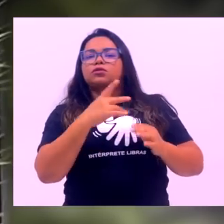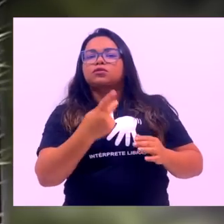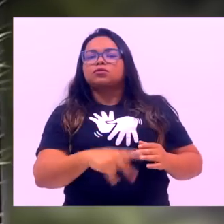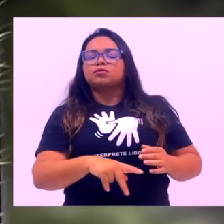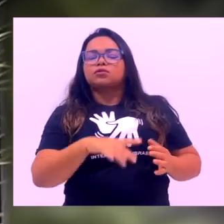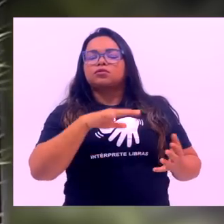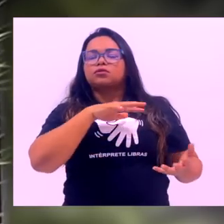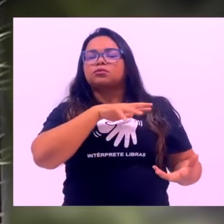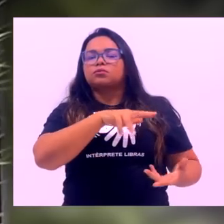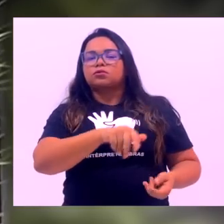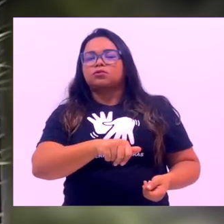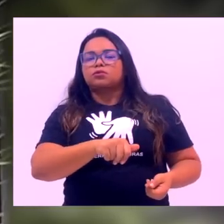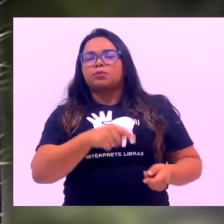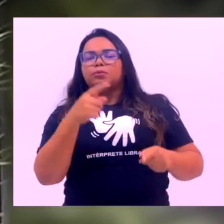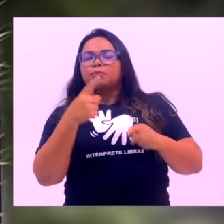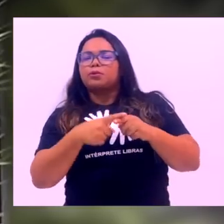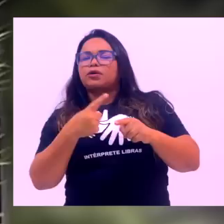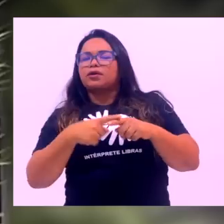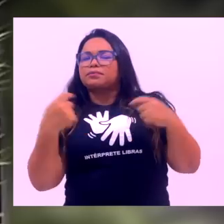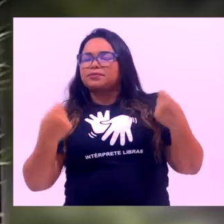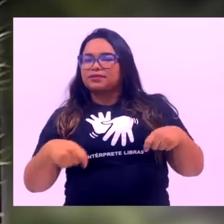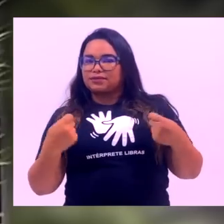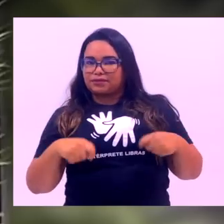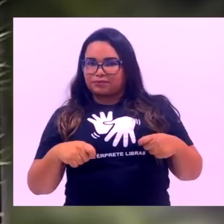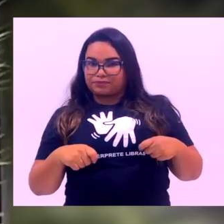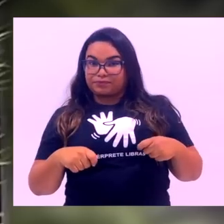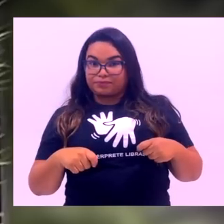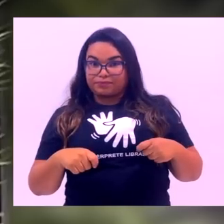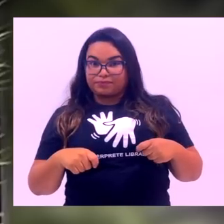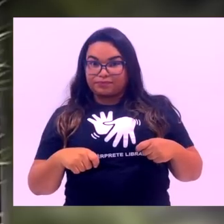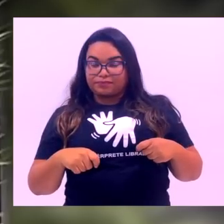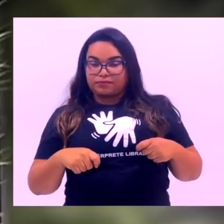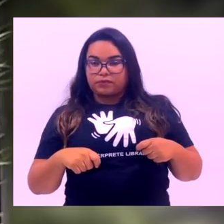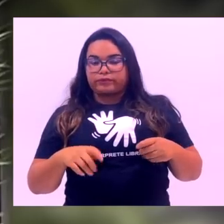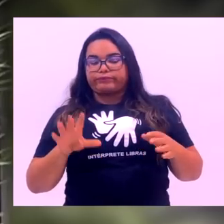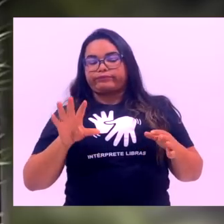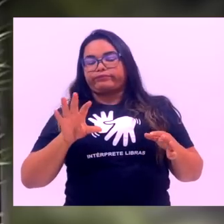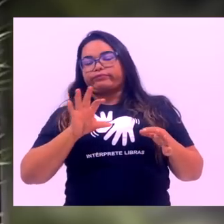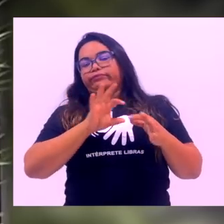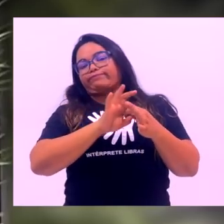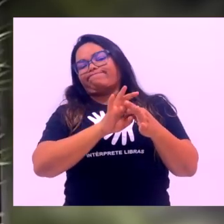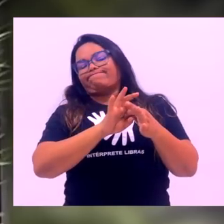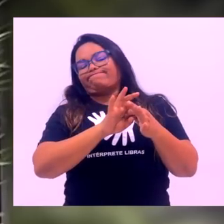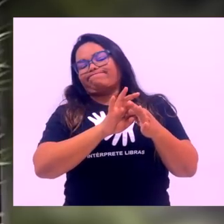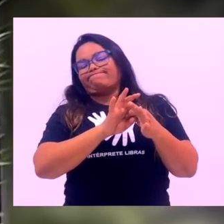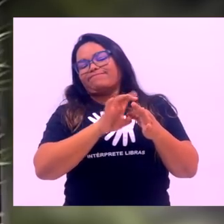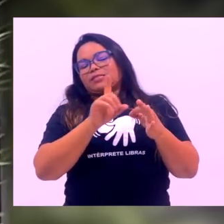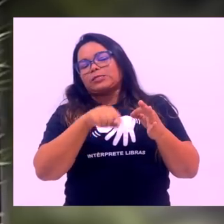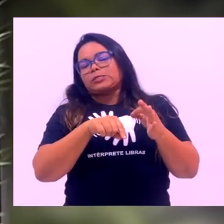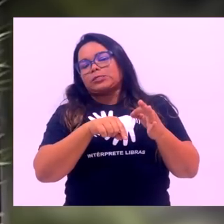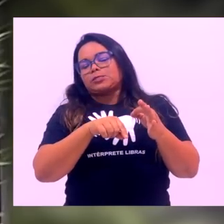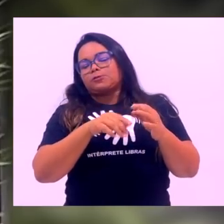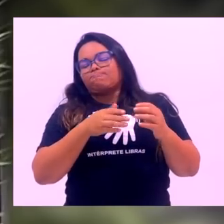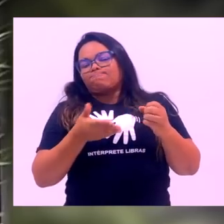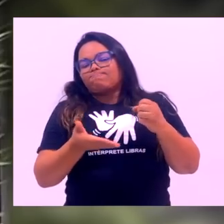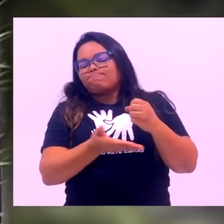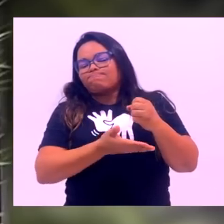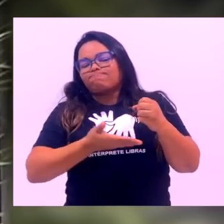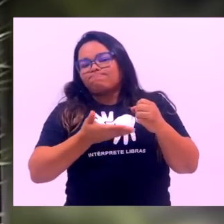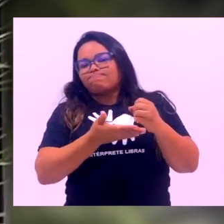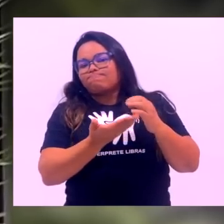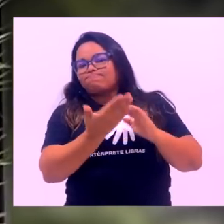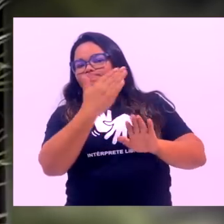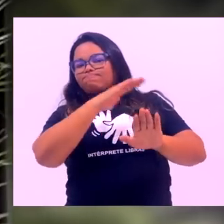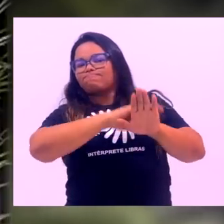união final? Por que seria necessário que ele fizesse isso? Porque esta é uma união no ocultismo. É